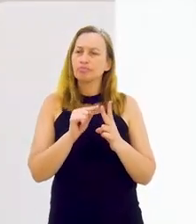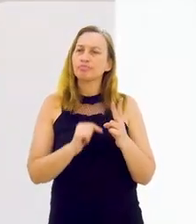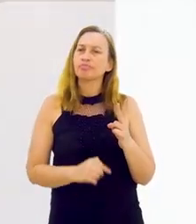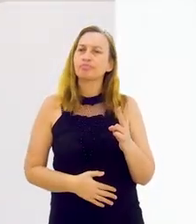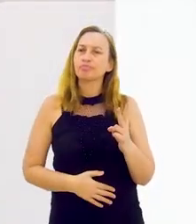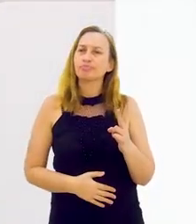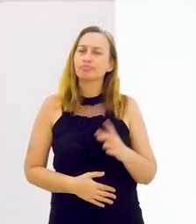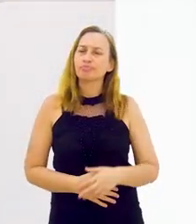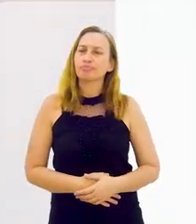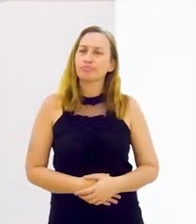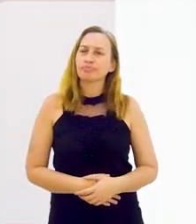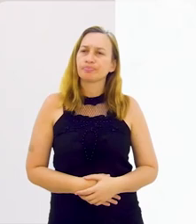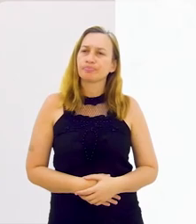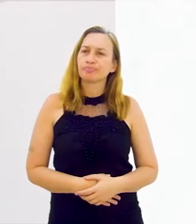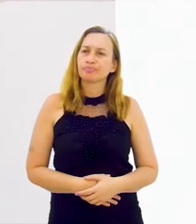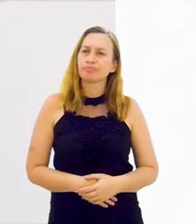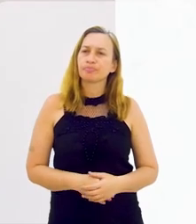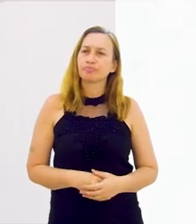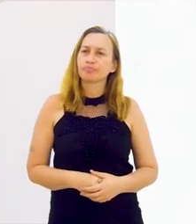tem duas,